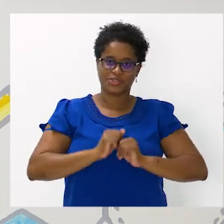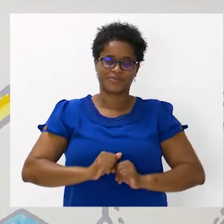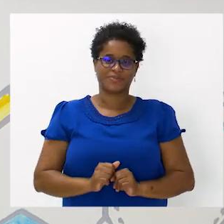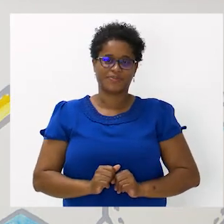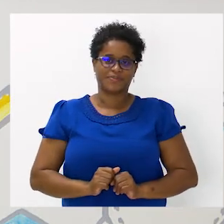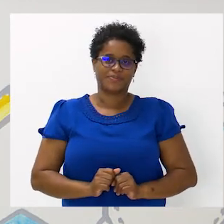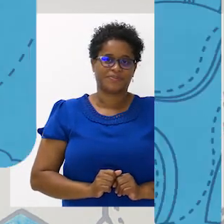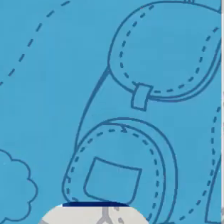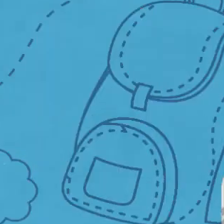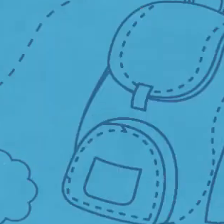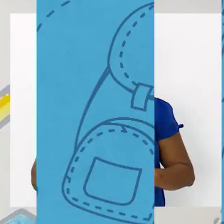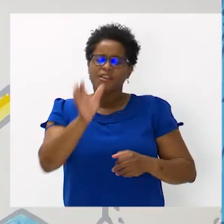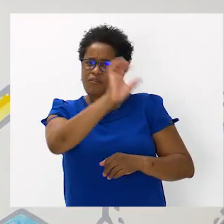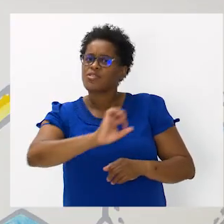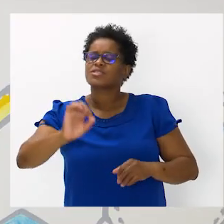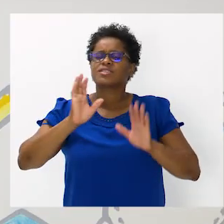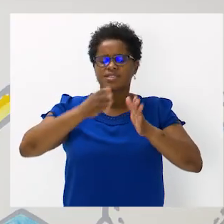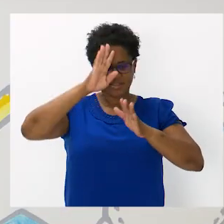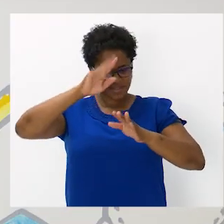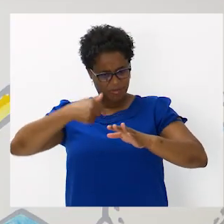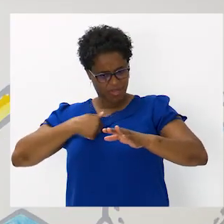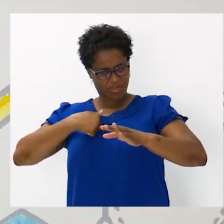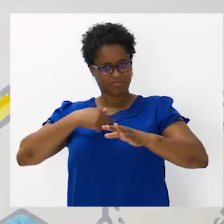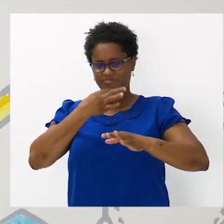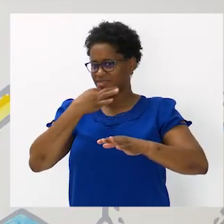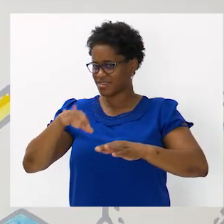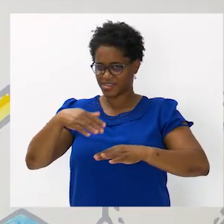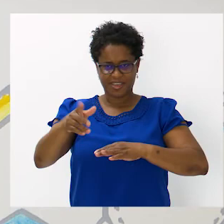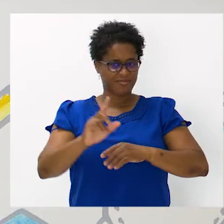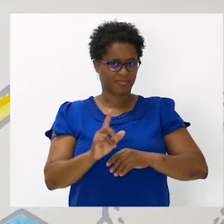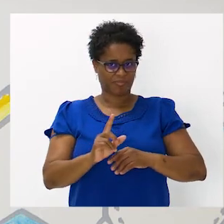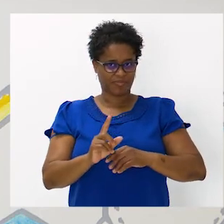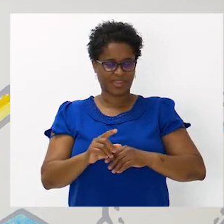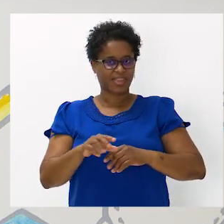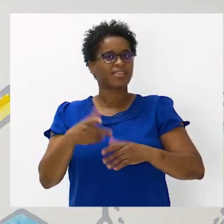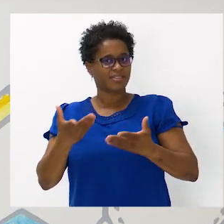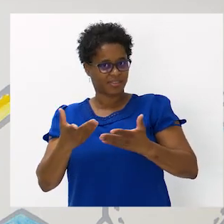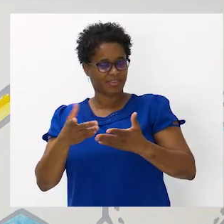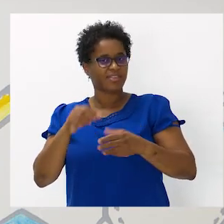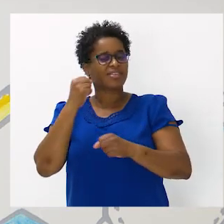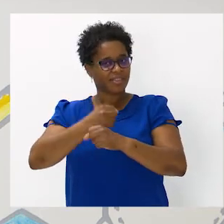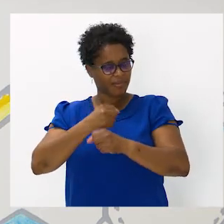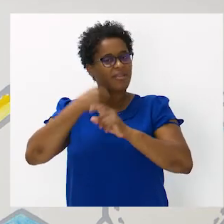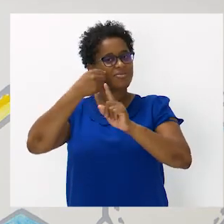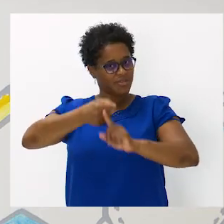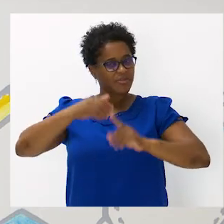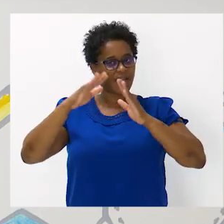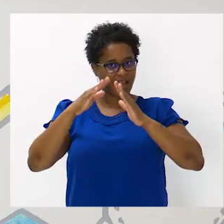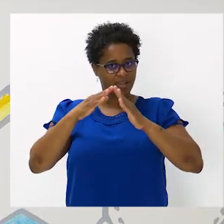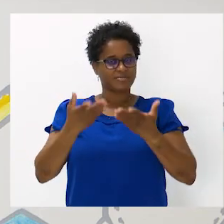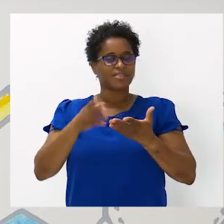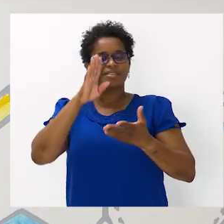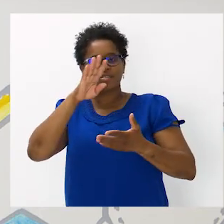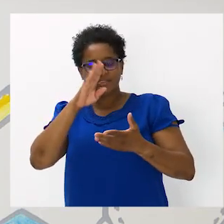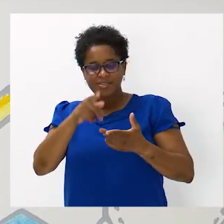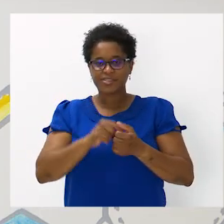de hoje. Vocês já sabem que eu não deixarei de passar-vos aquele desafio para casa.